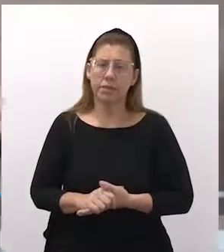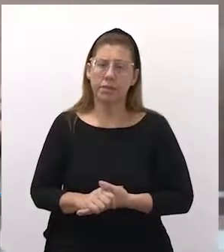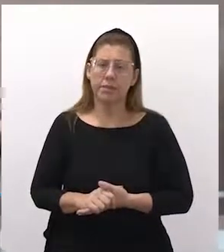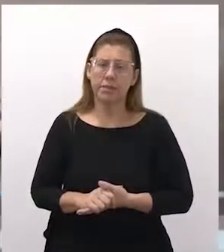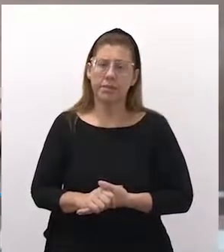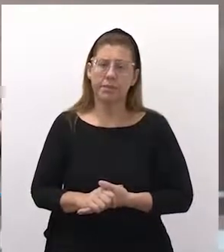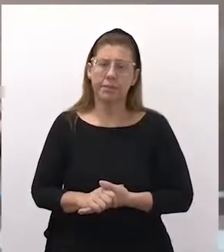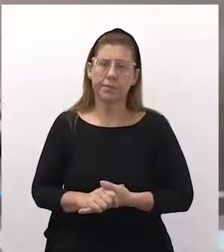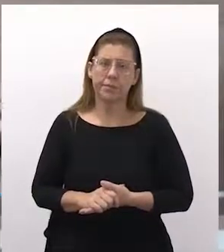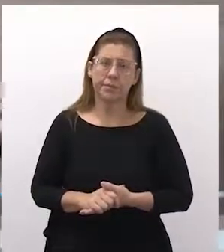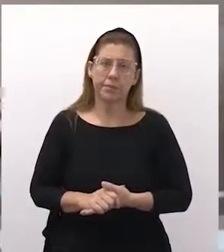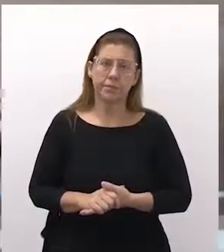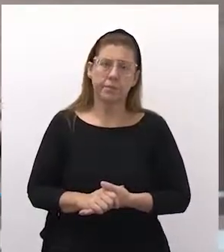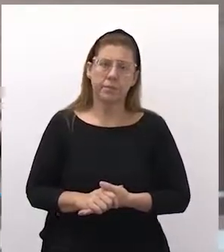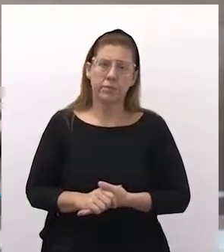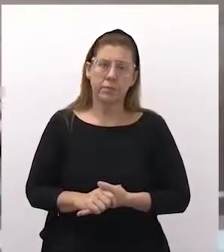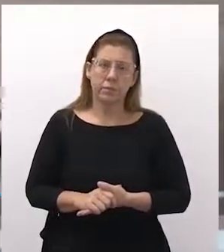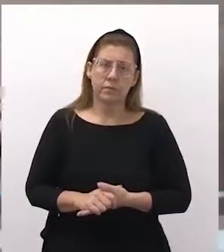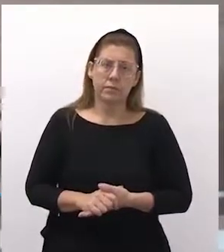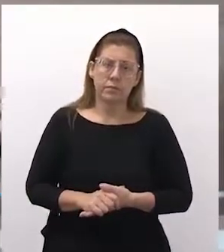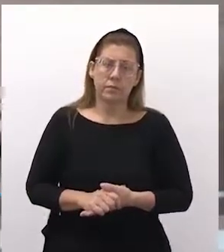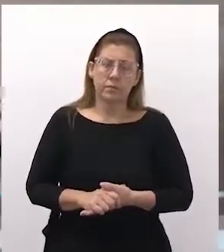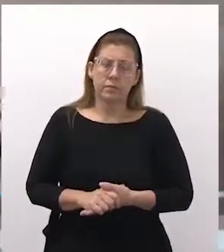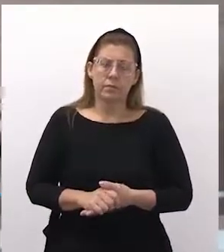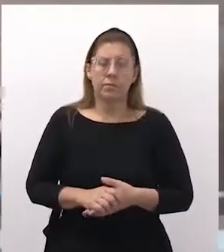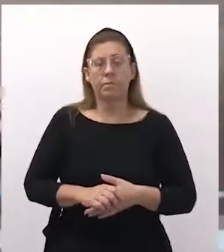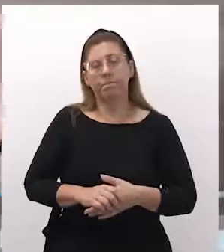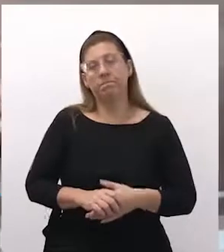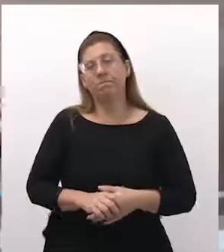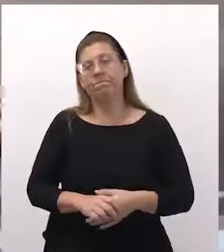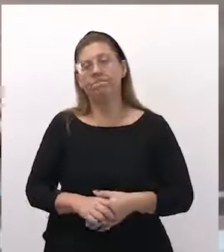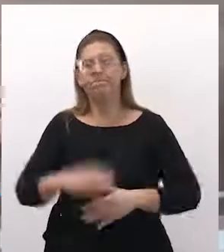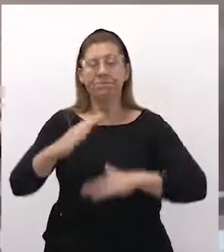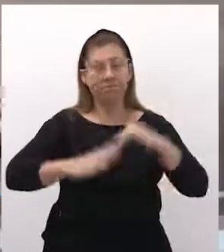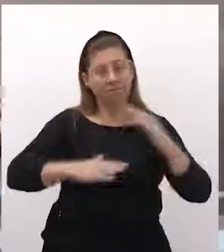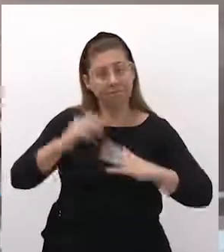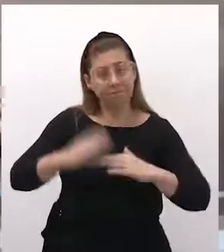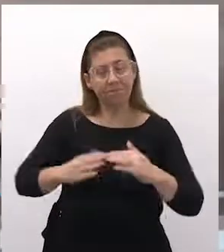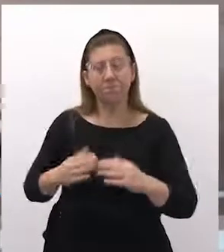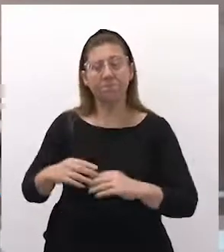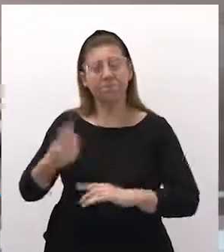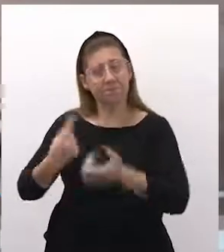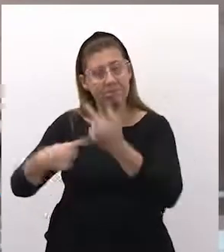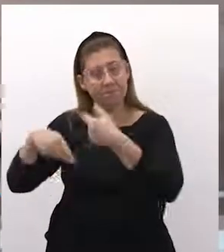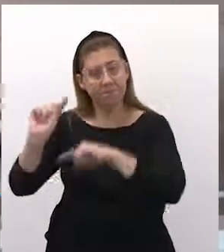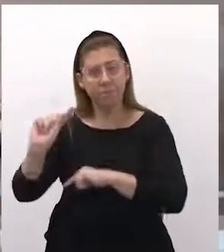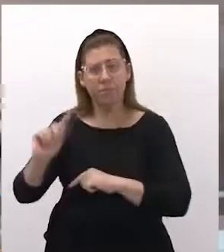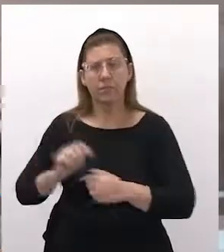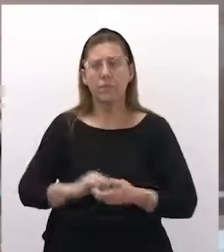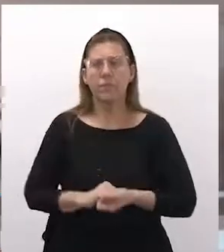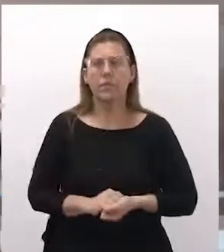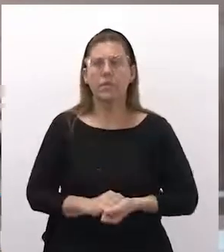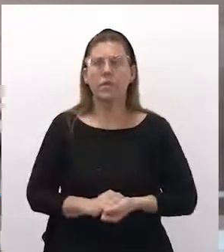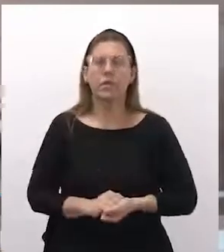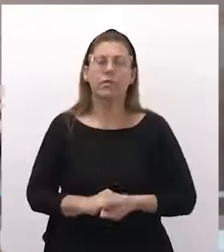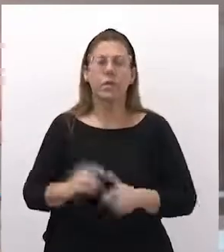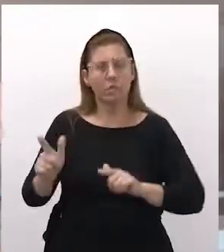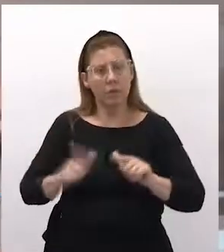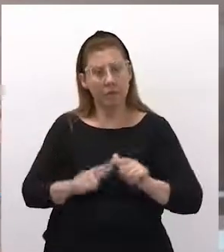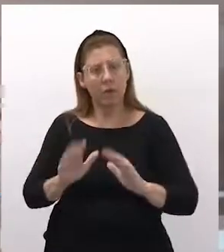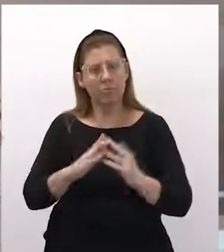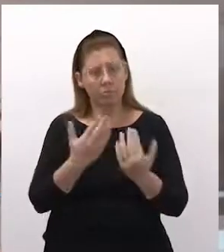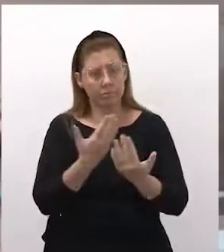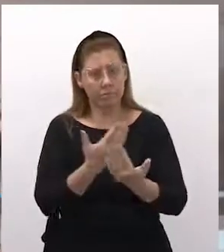vai estar trabalhando nessa atividade produtiva, porque o GENS vai dar visibilidade a um outro ponto, né, do próprio trabalho escolar.